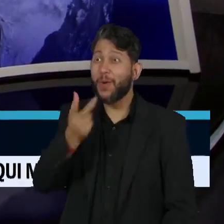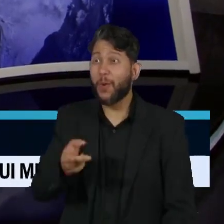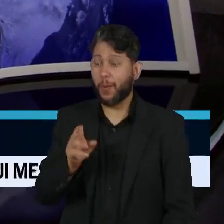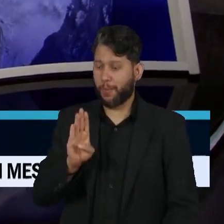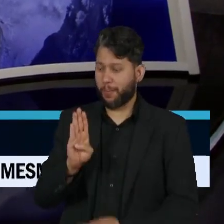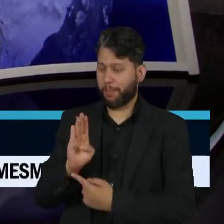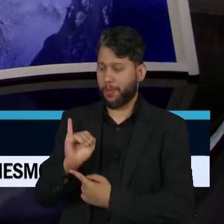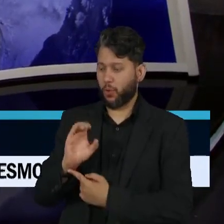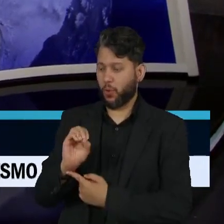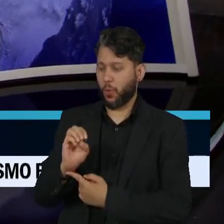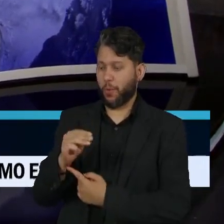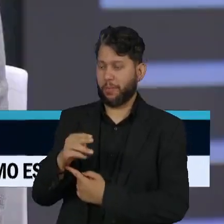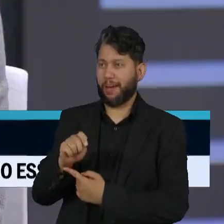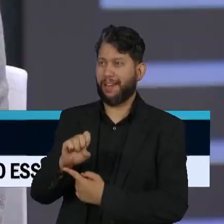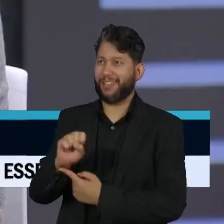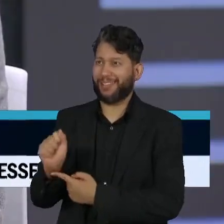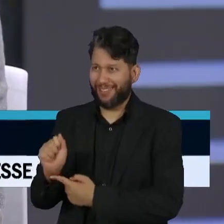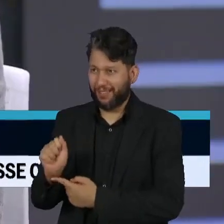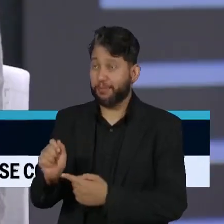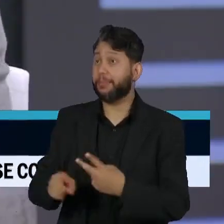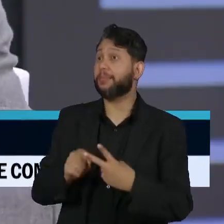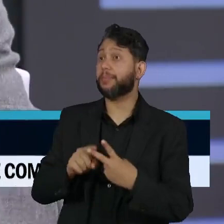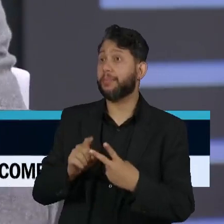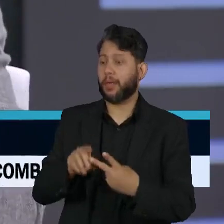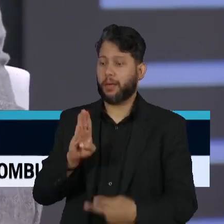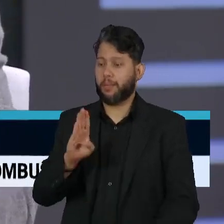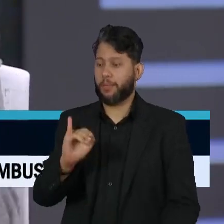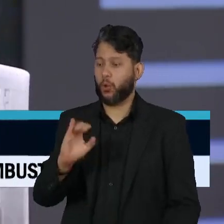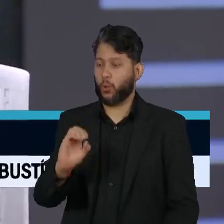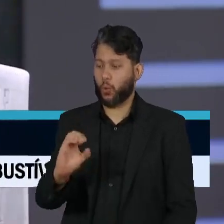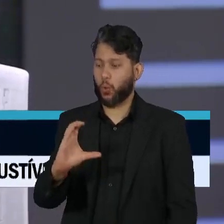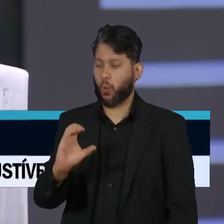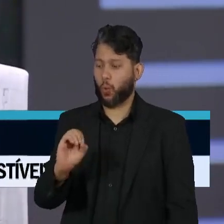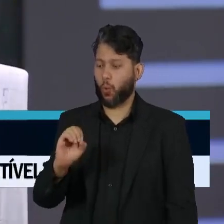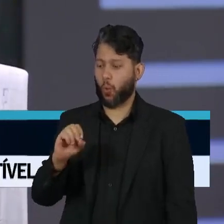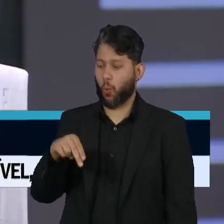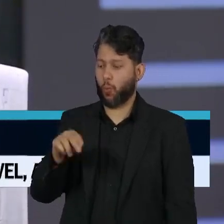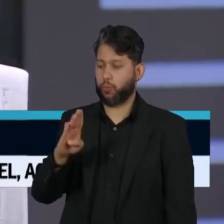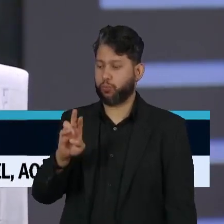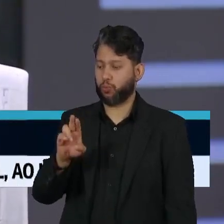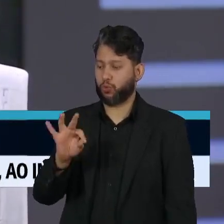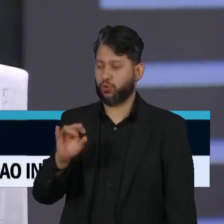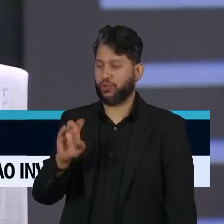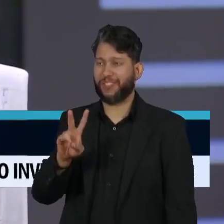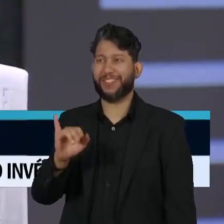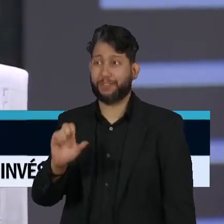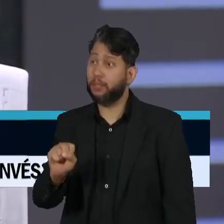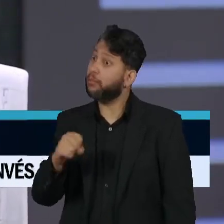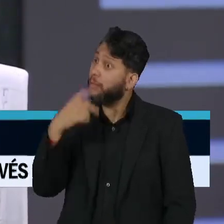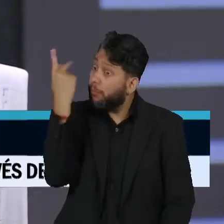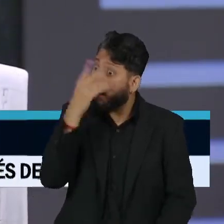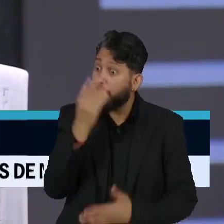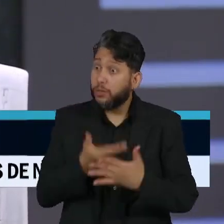biomassa e o acordo dos biocombustíveis. Acho que o Brasil realmente tem que ganhar muito protagonismo